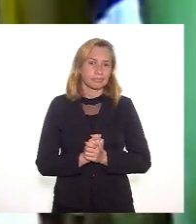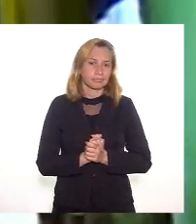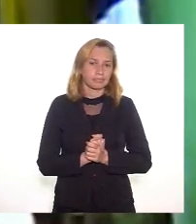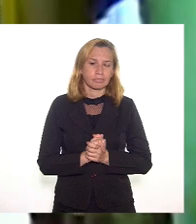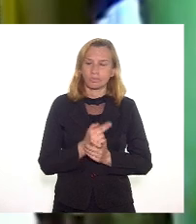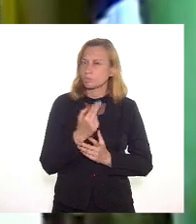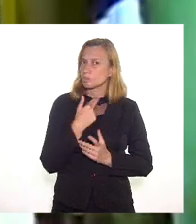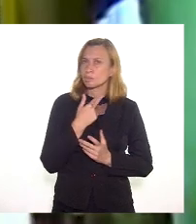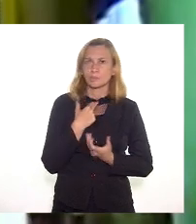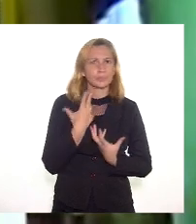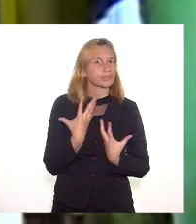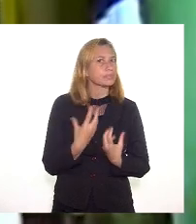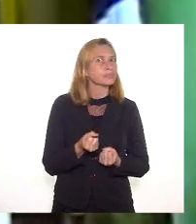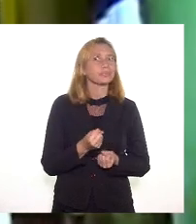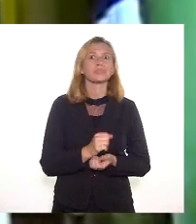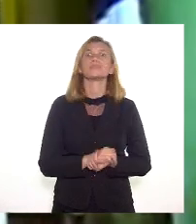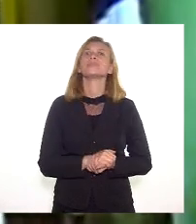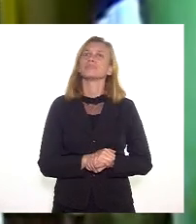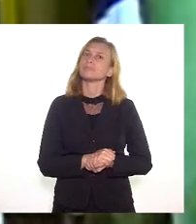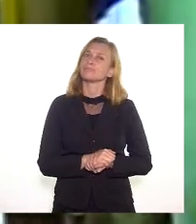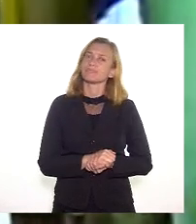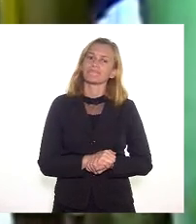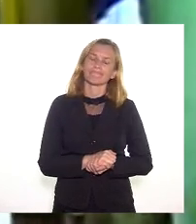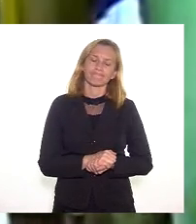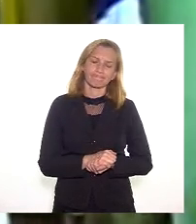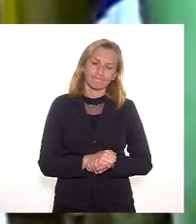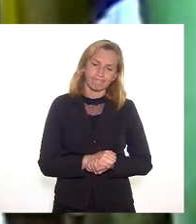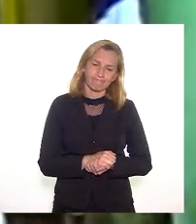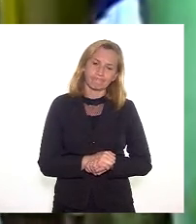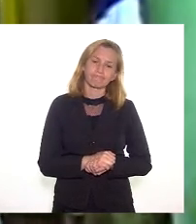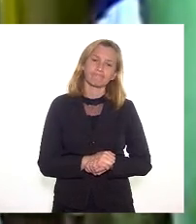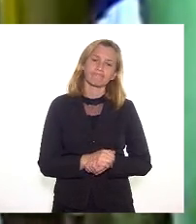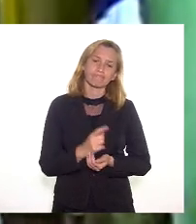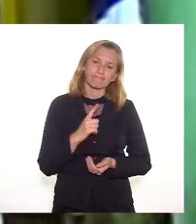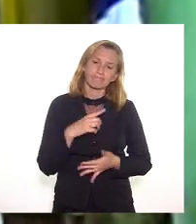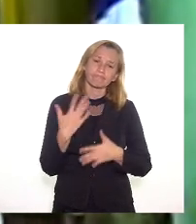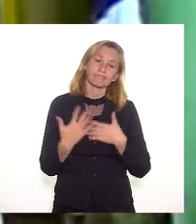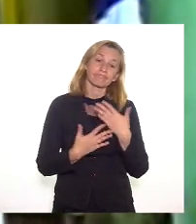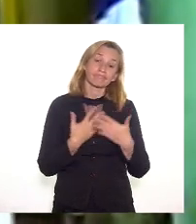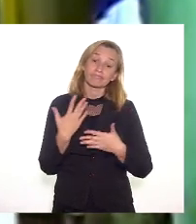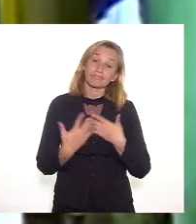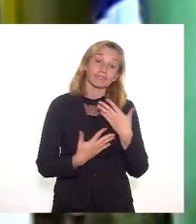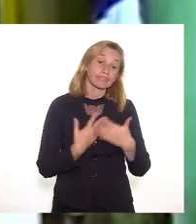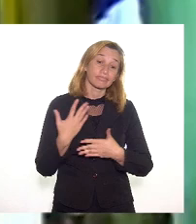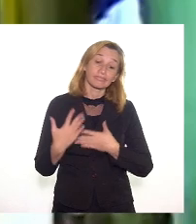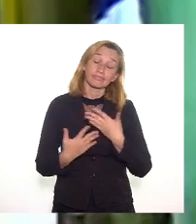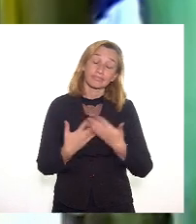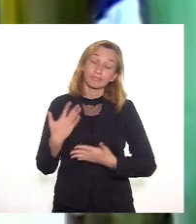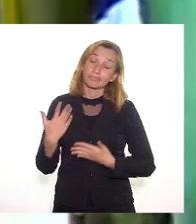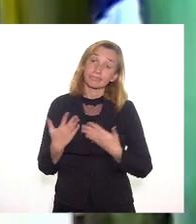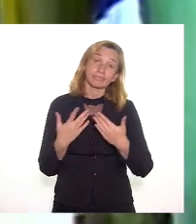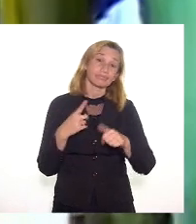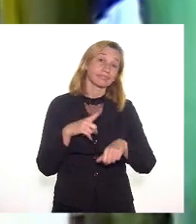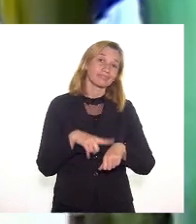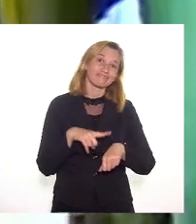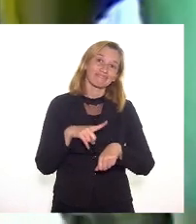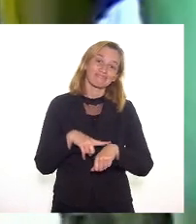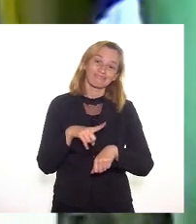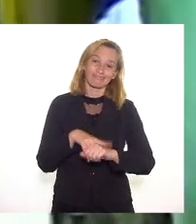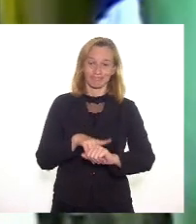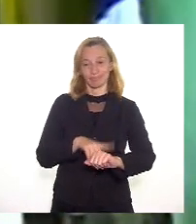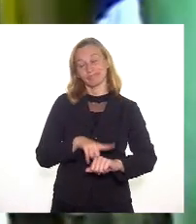de jeito nenhum deixar de ter a alegria de, nesse momento inclusive,